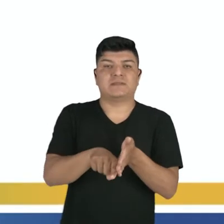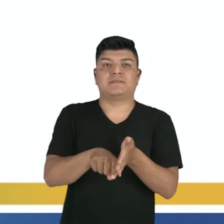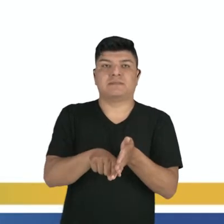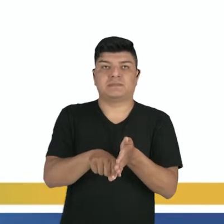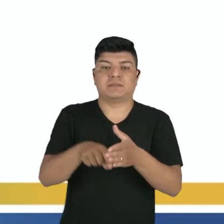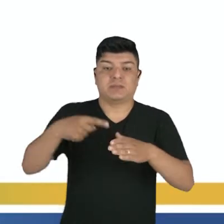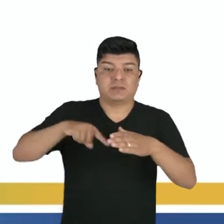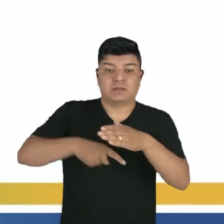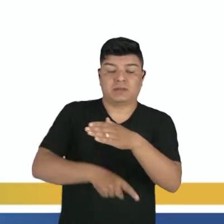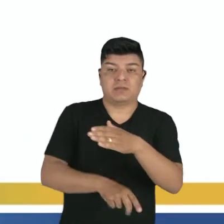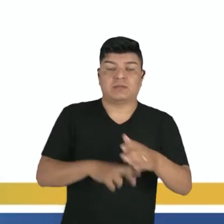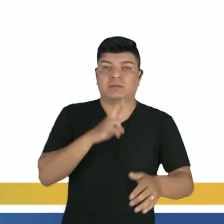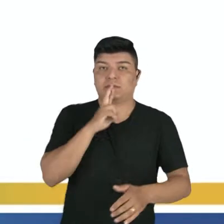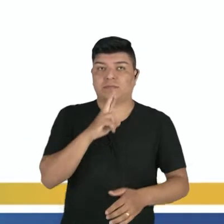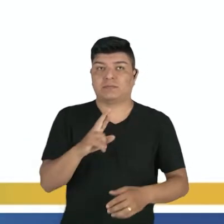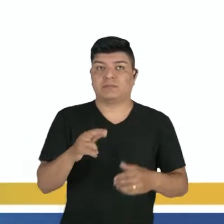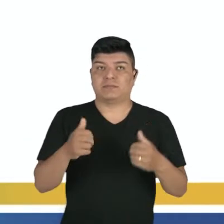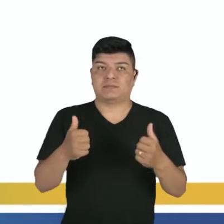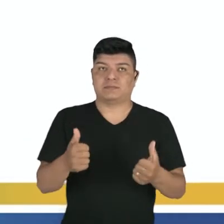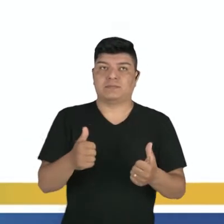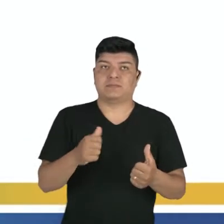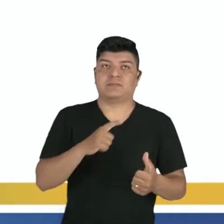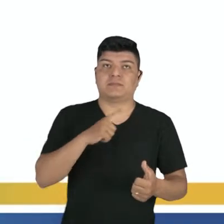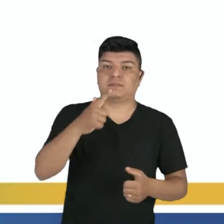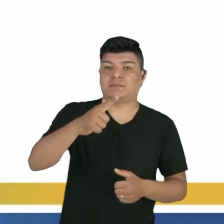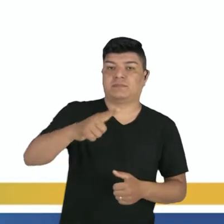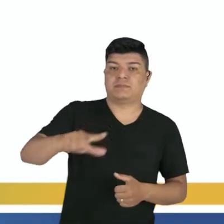essa resposta. Então, nós temos aí